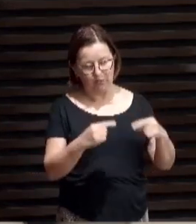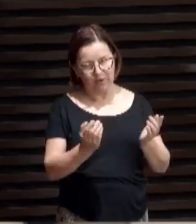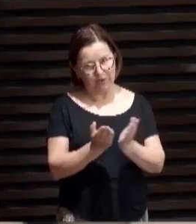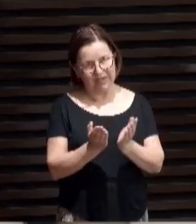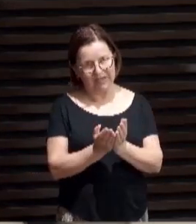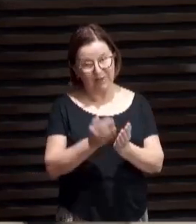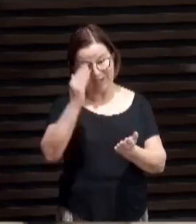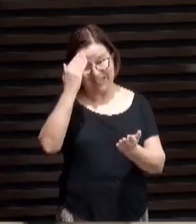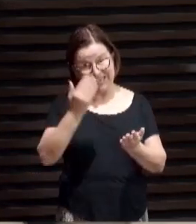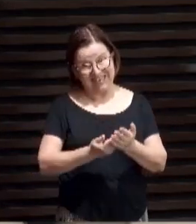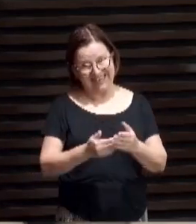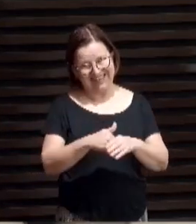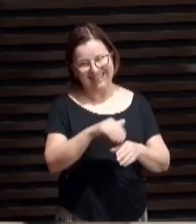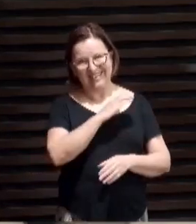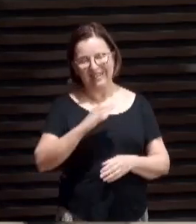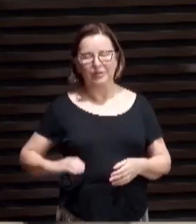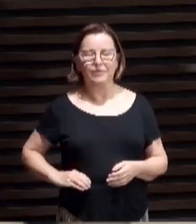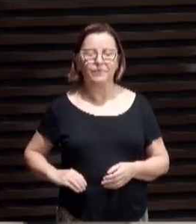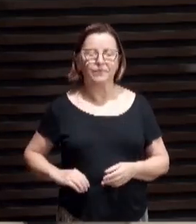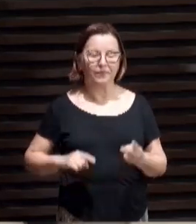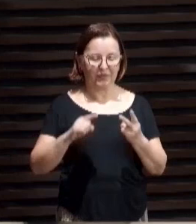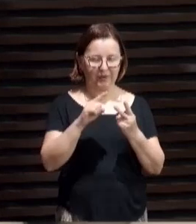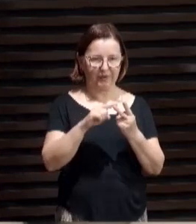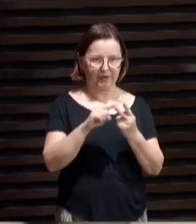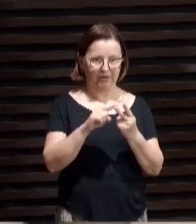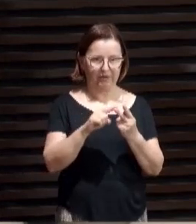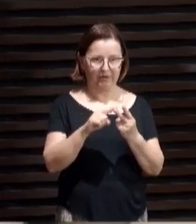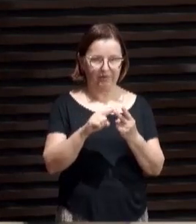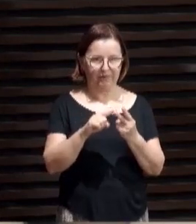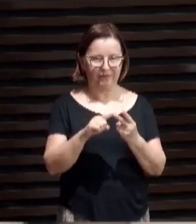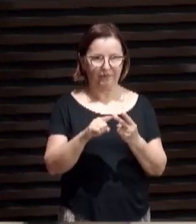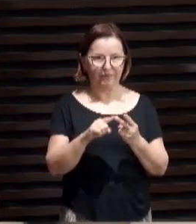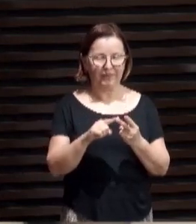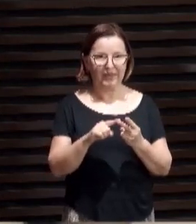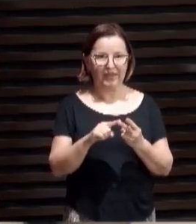A segunda coisa é a negação do discípulo de Jesus mais relevante.